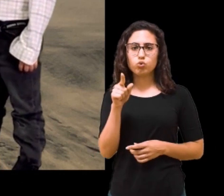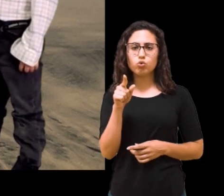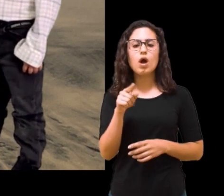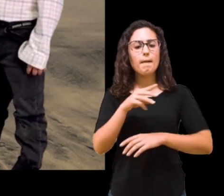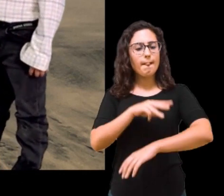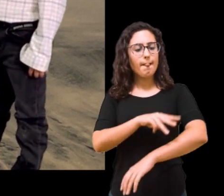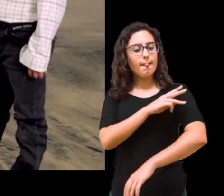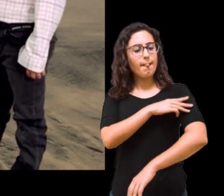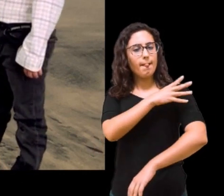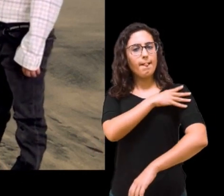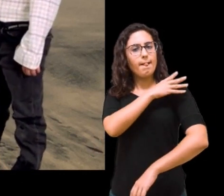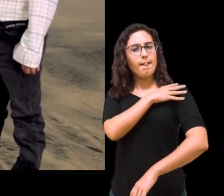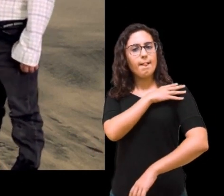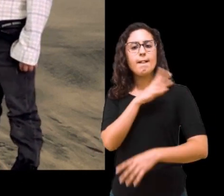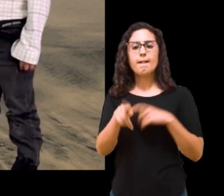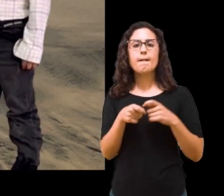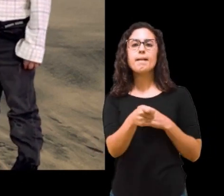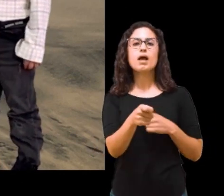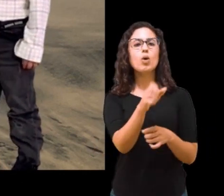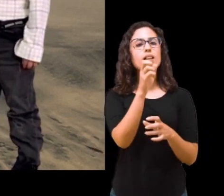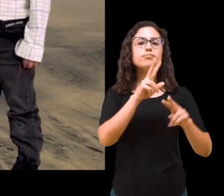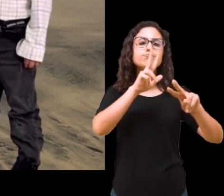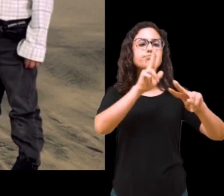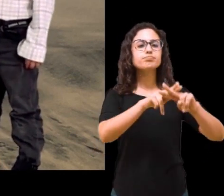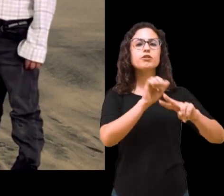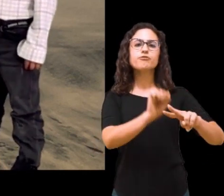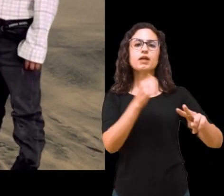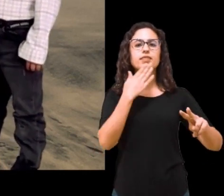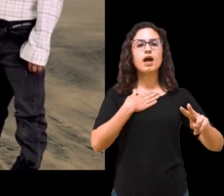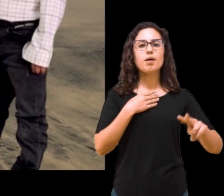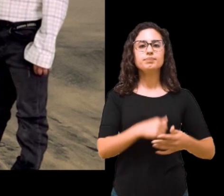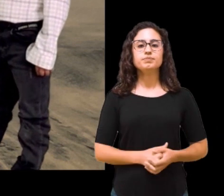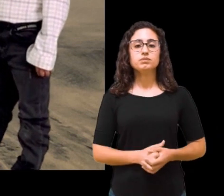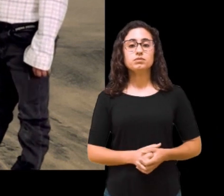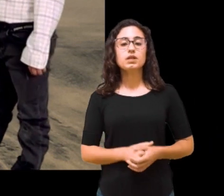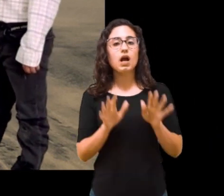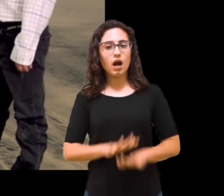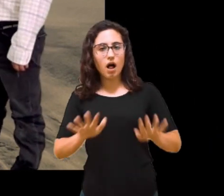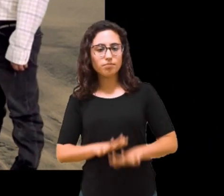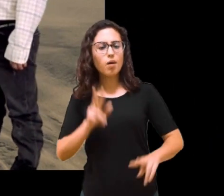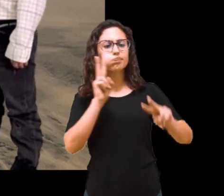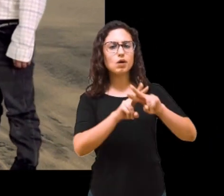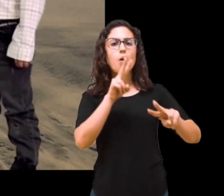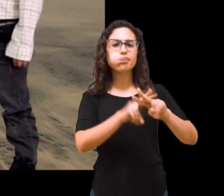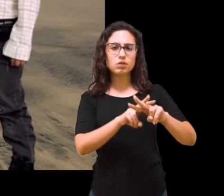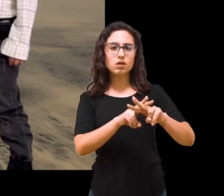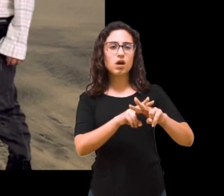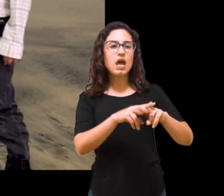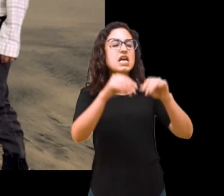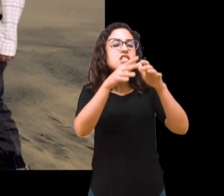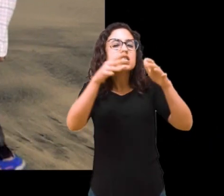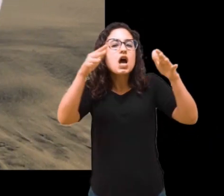esquadra? Sosseguei, Almirante. A esquadra, uma esquadra a perder de vista. Teleiamos um dia para conquistar o mundo.